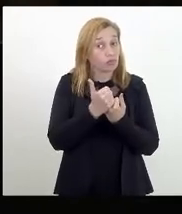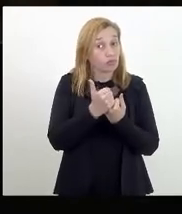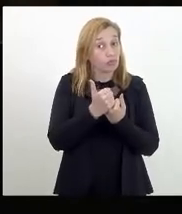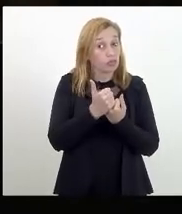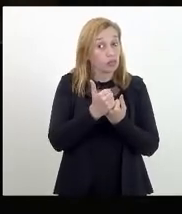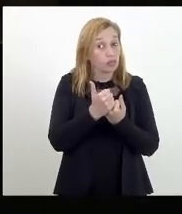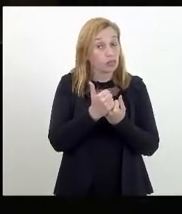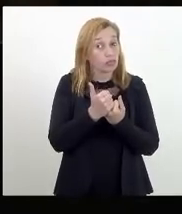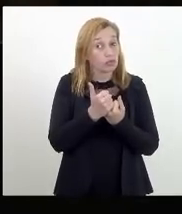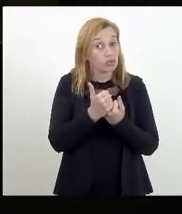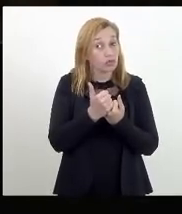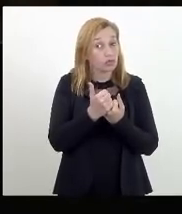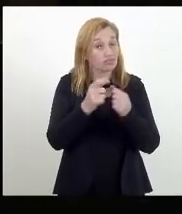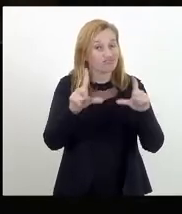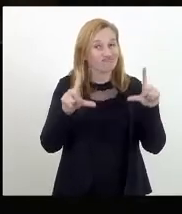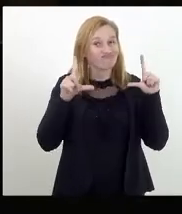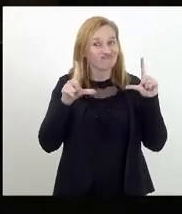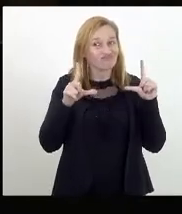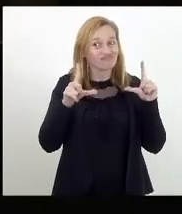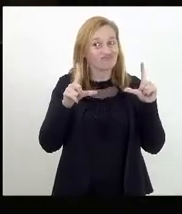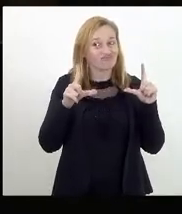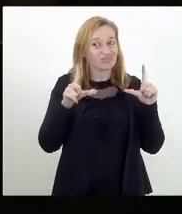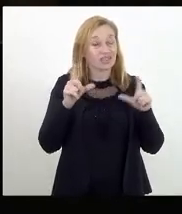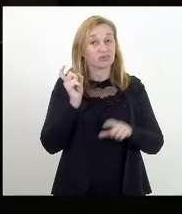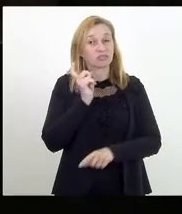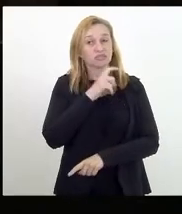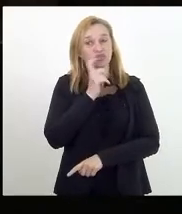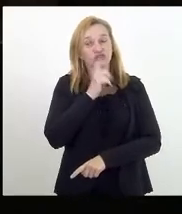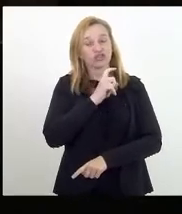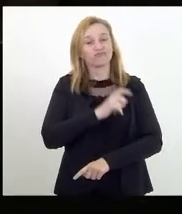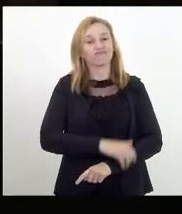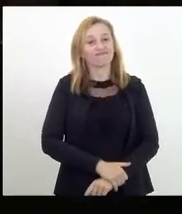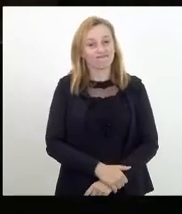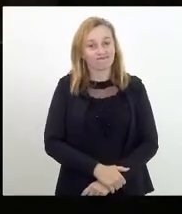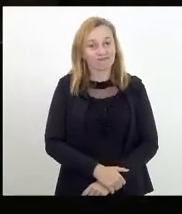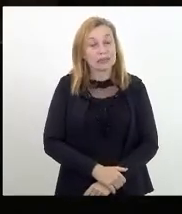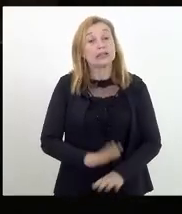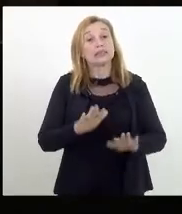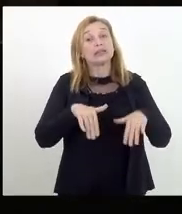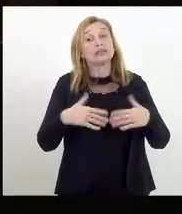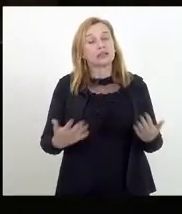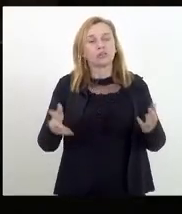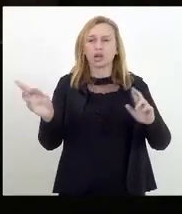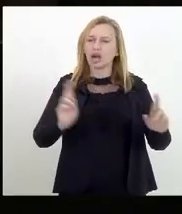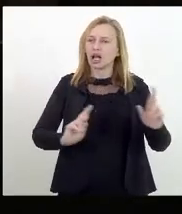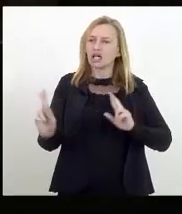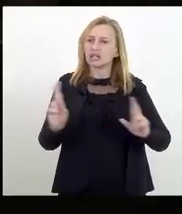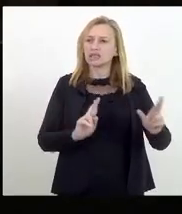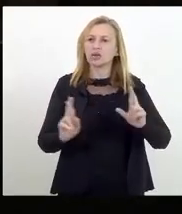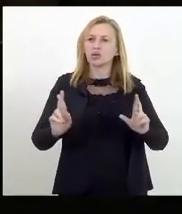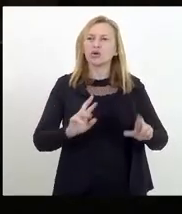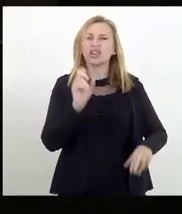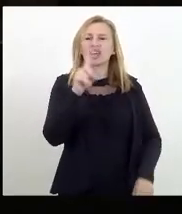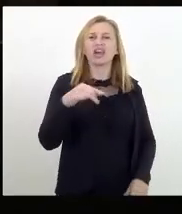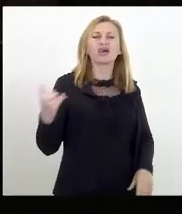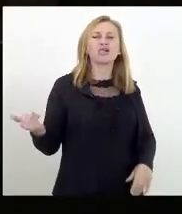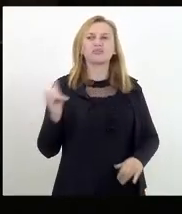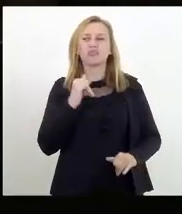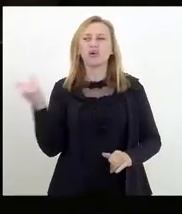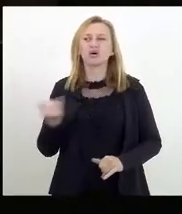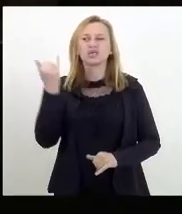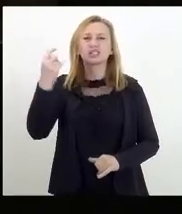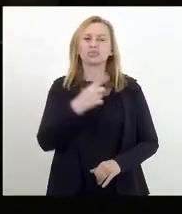conta de uma propaganda enganosa o Tom em relação aquilo que é importante para